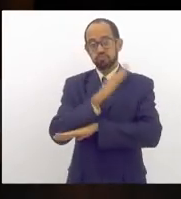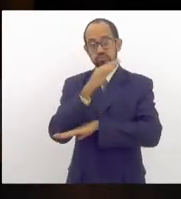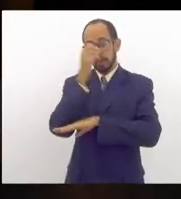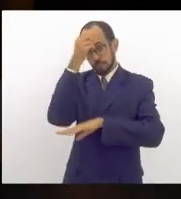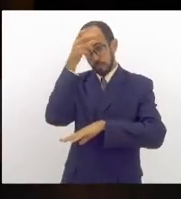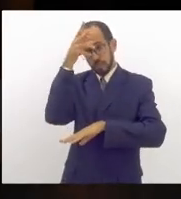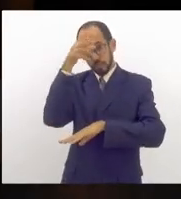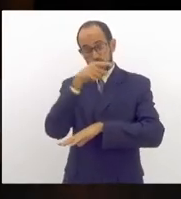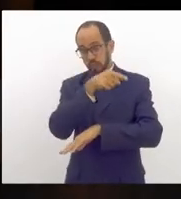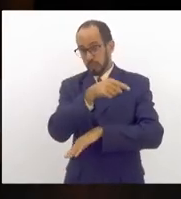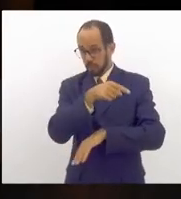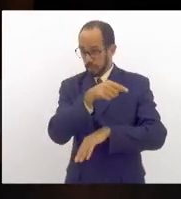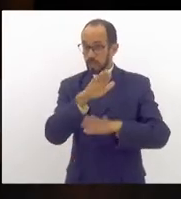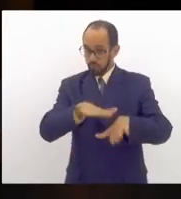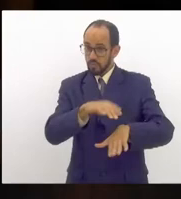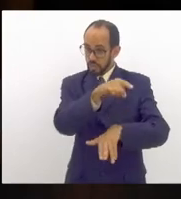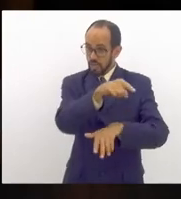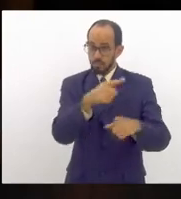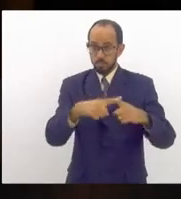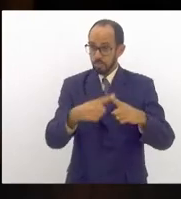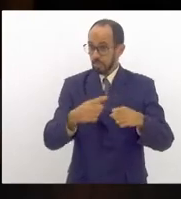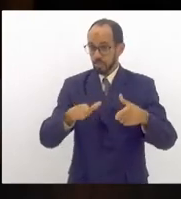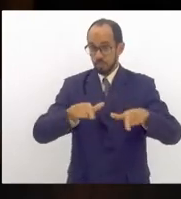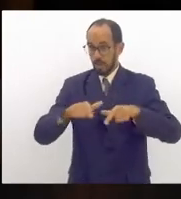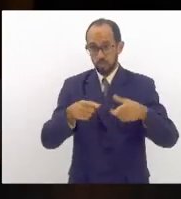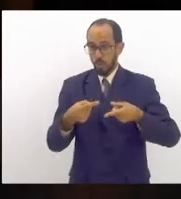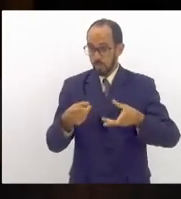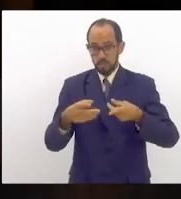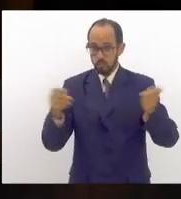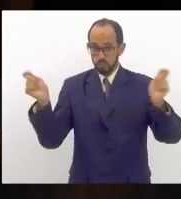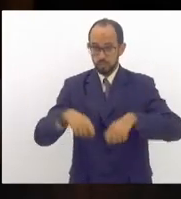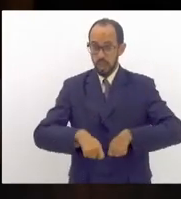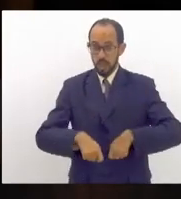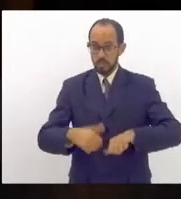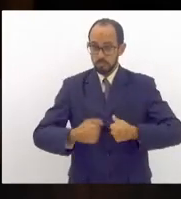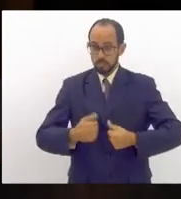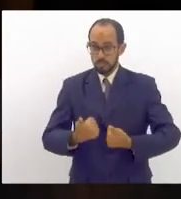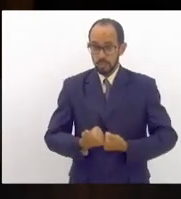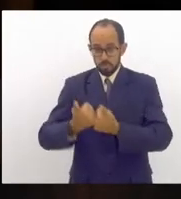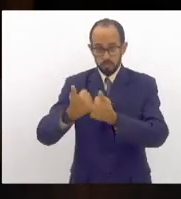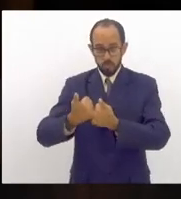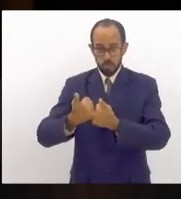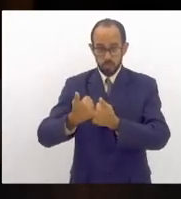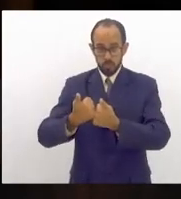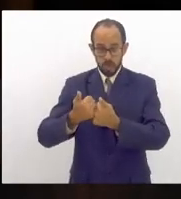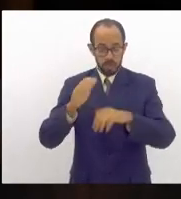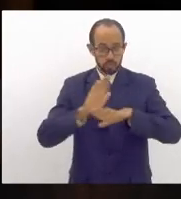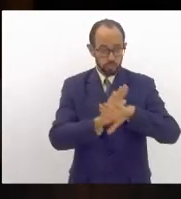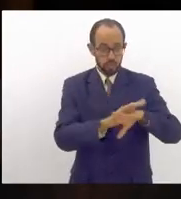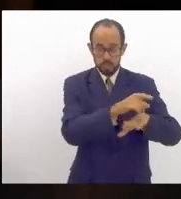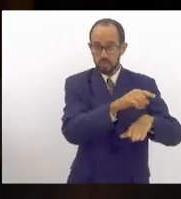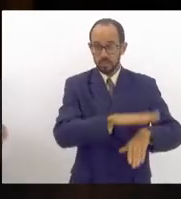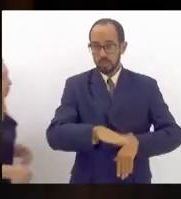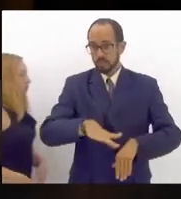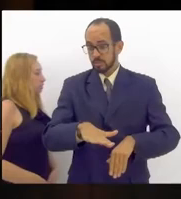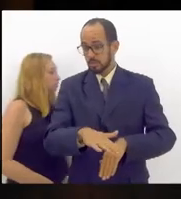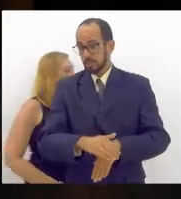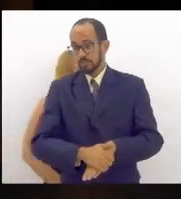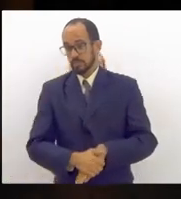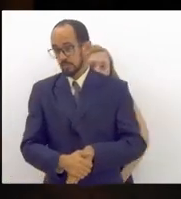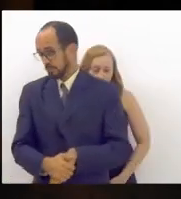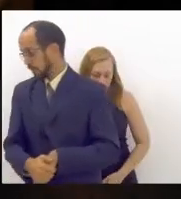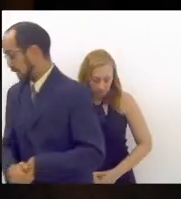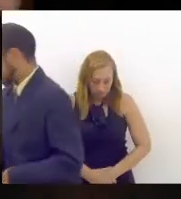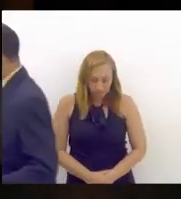da tarde então quem trabalha no comércio não tem não tem como a gente precisa de uma rede muito apoio ali para para pegar essa criança se você o mercado abre até às 10:00 da noite